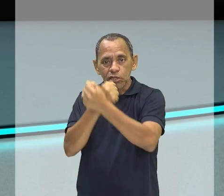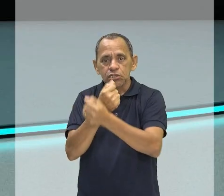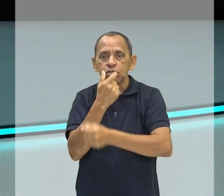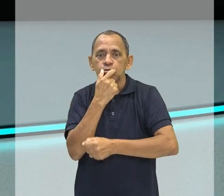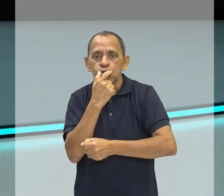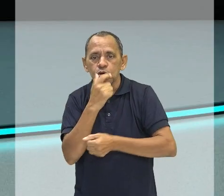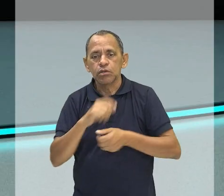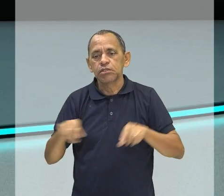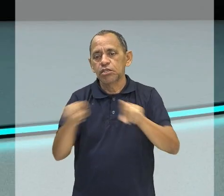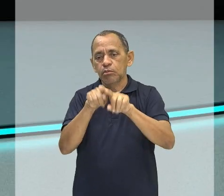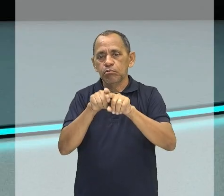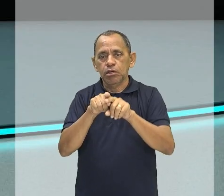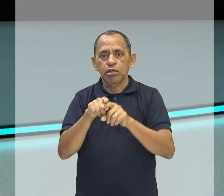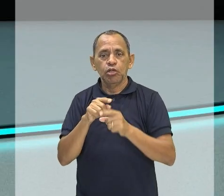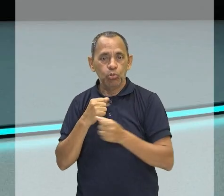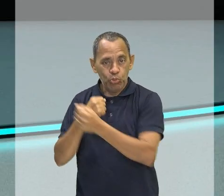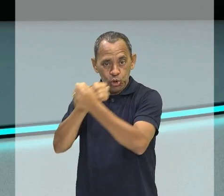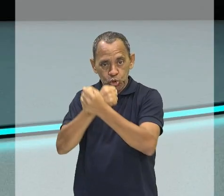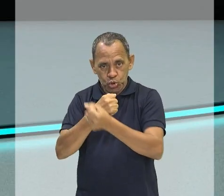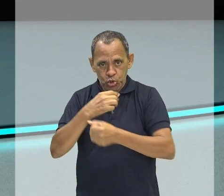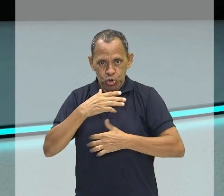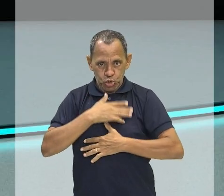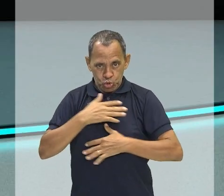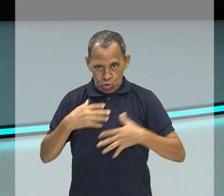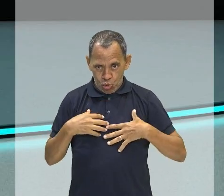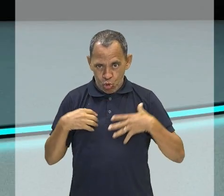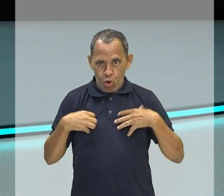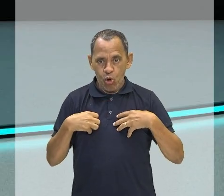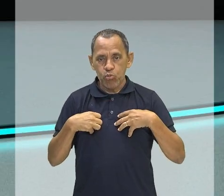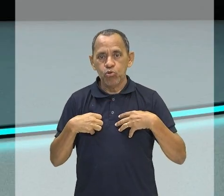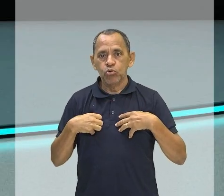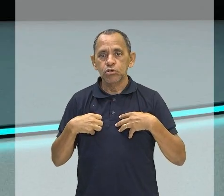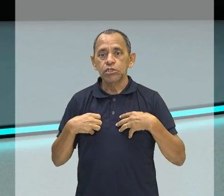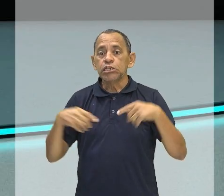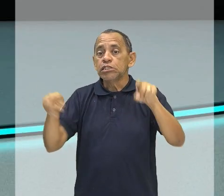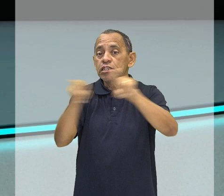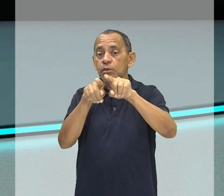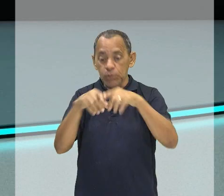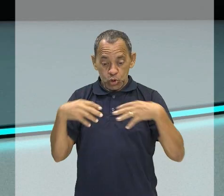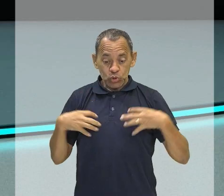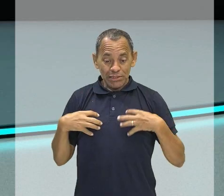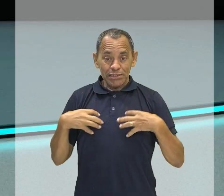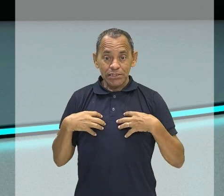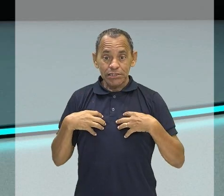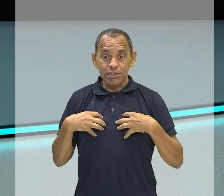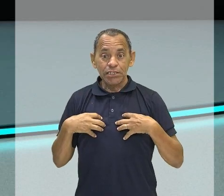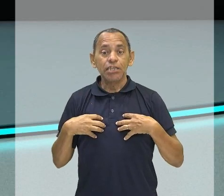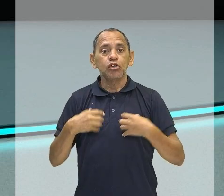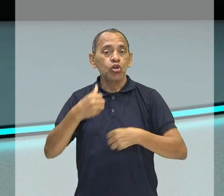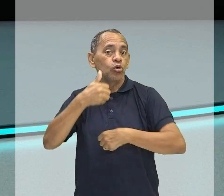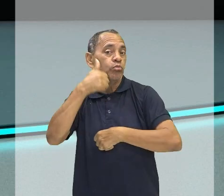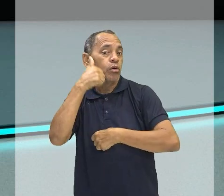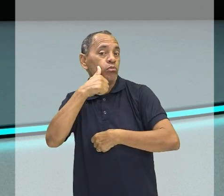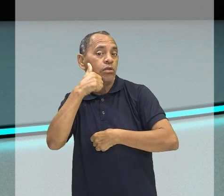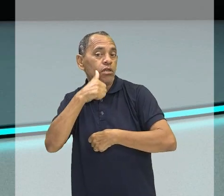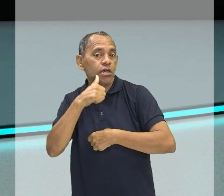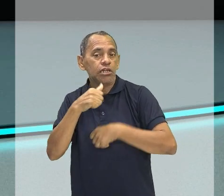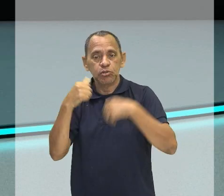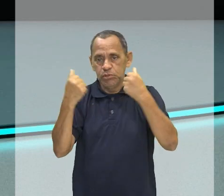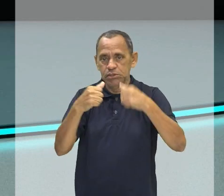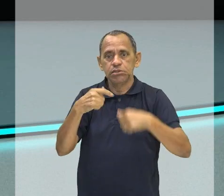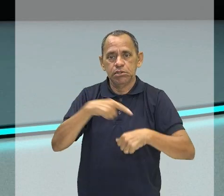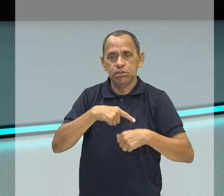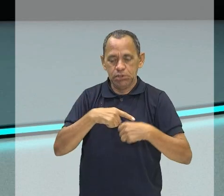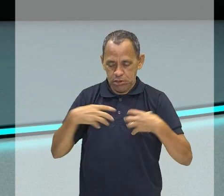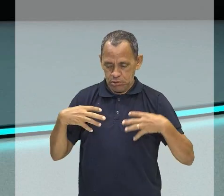corporal, do protetor de seios para os atletas do sexo feminino. A gente sabe que é uma parte muito sensível do